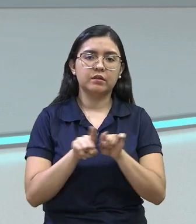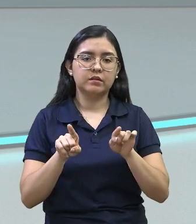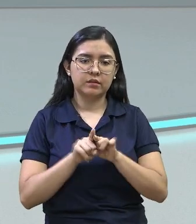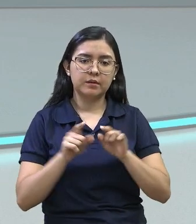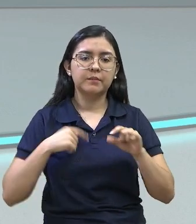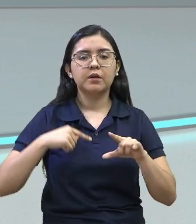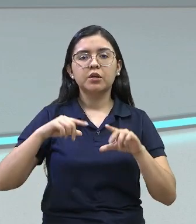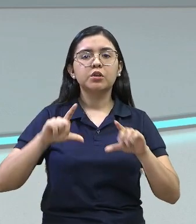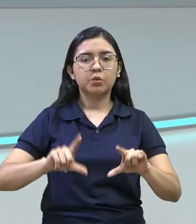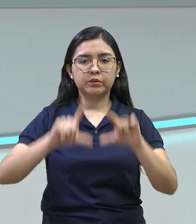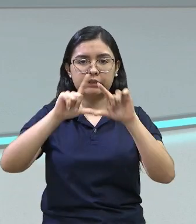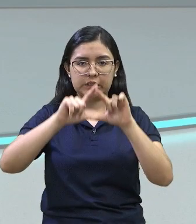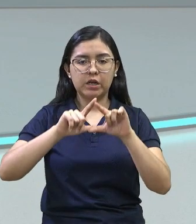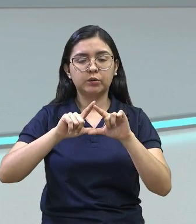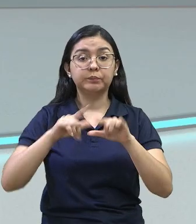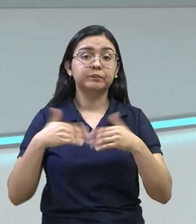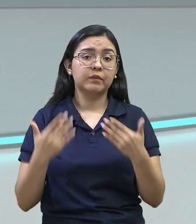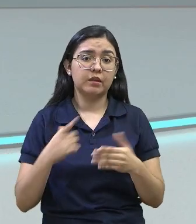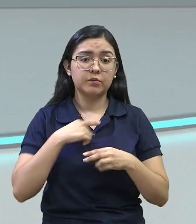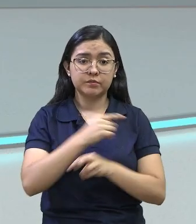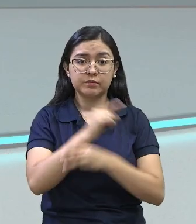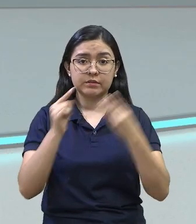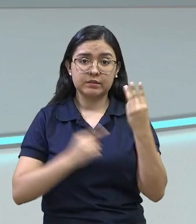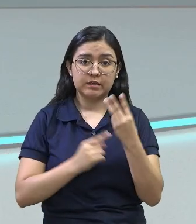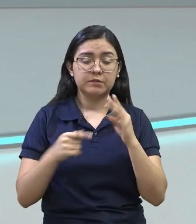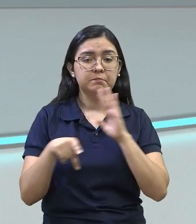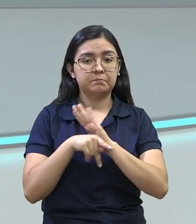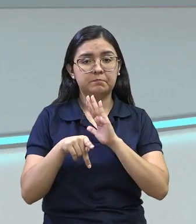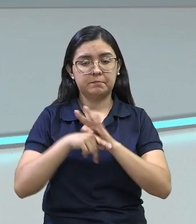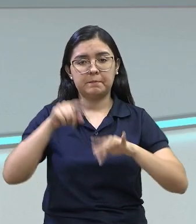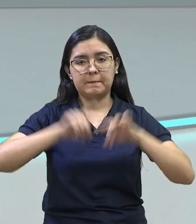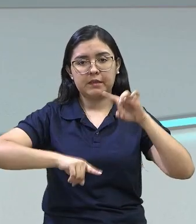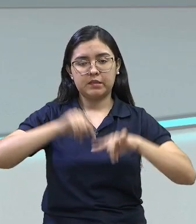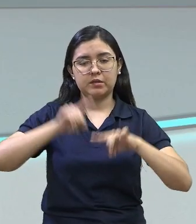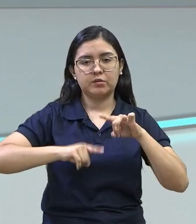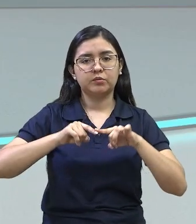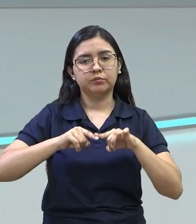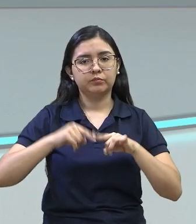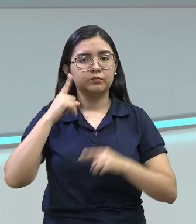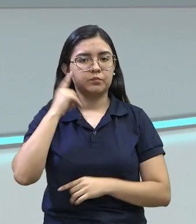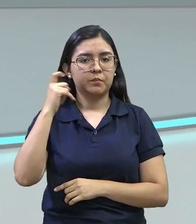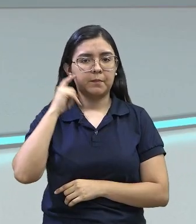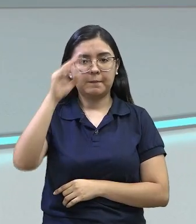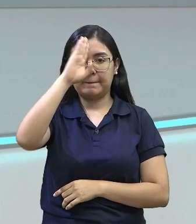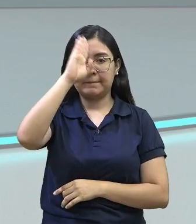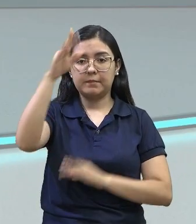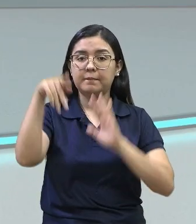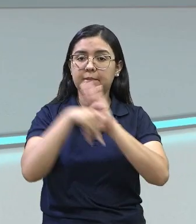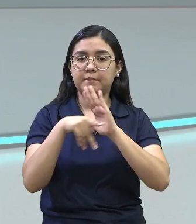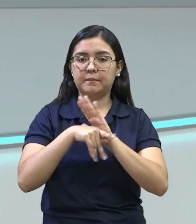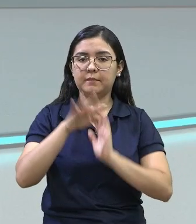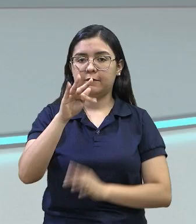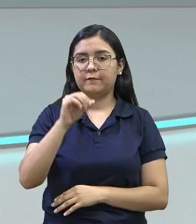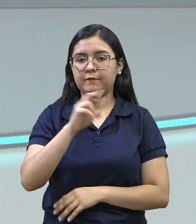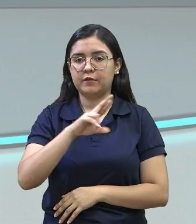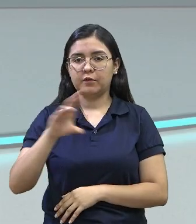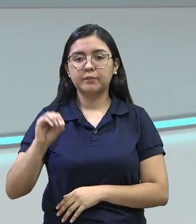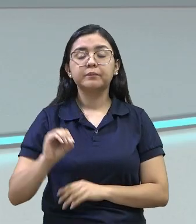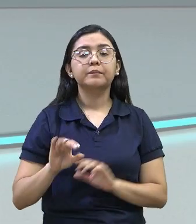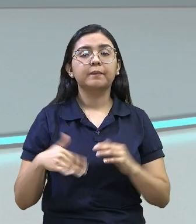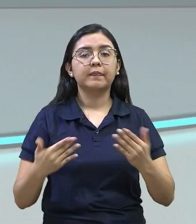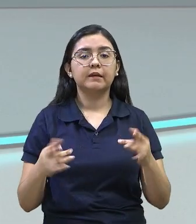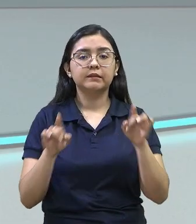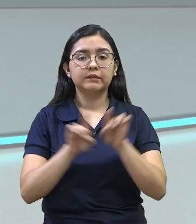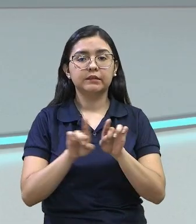e o triângulo. Esses são os 3 elementos acústicos principais do forró. E aí nós temos